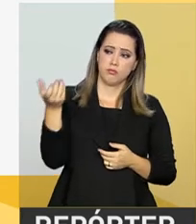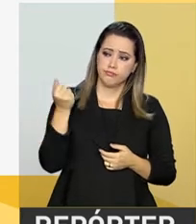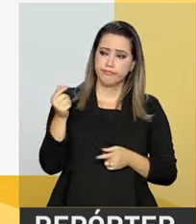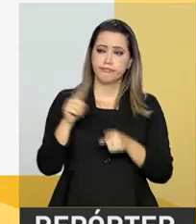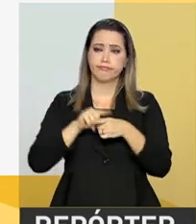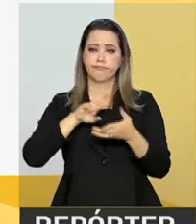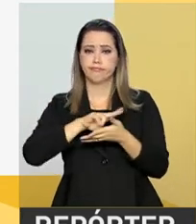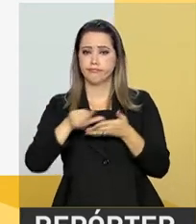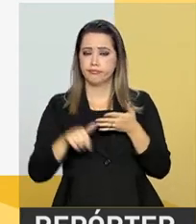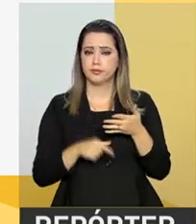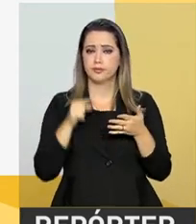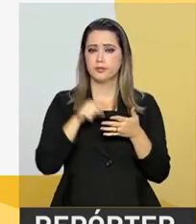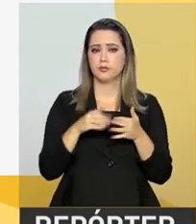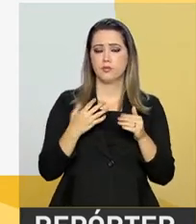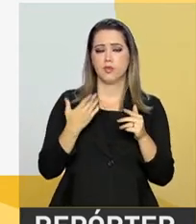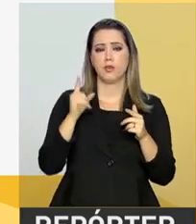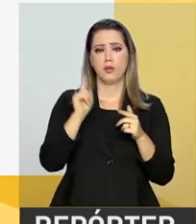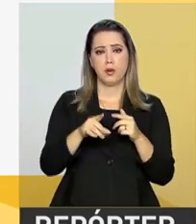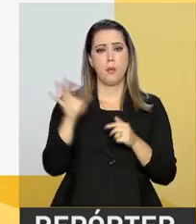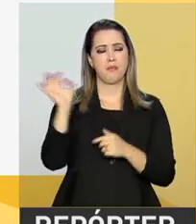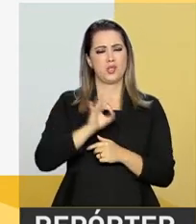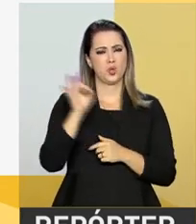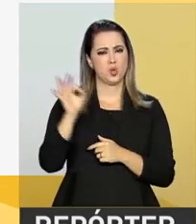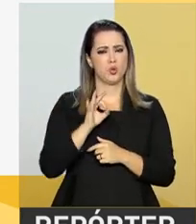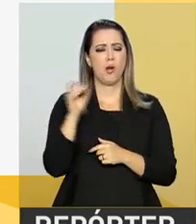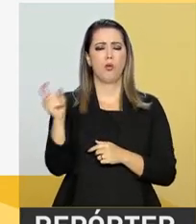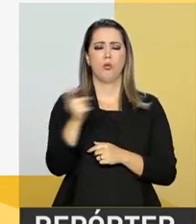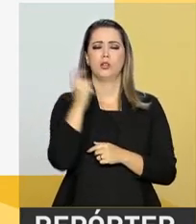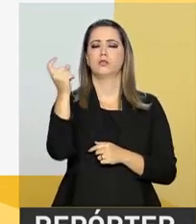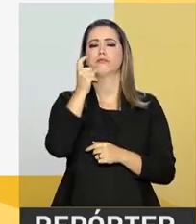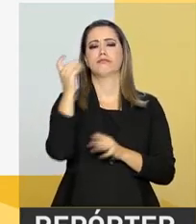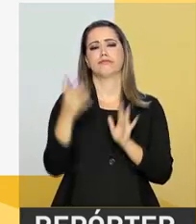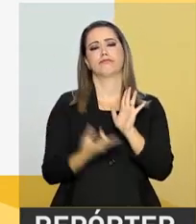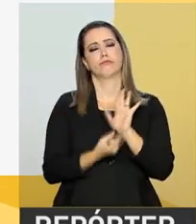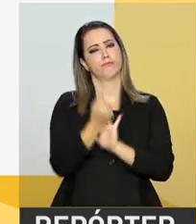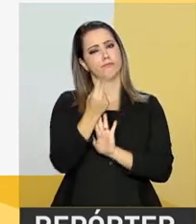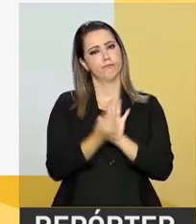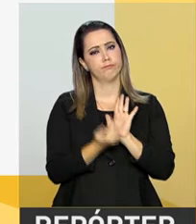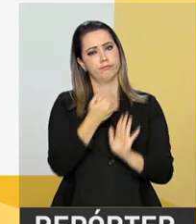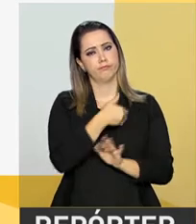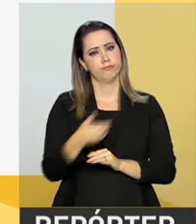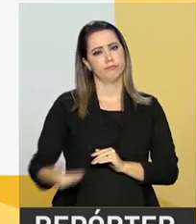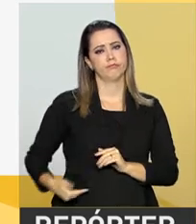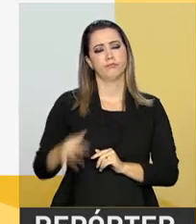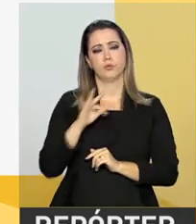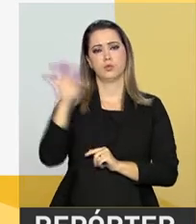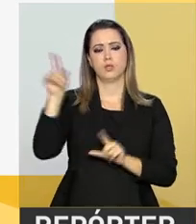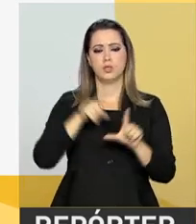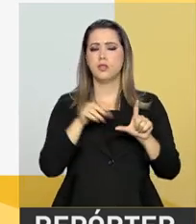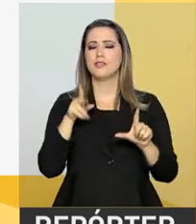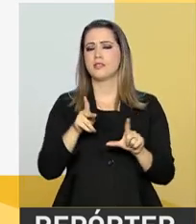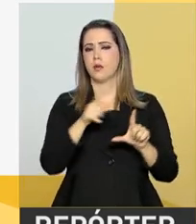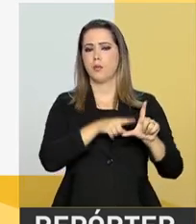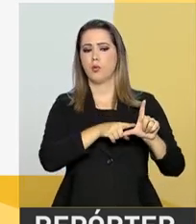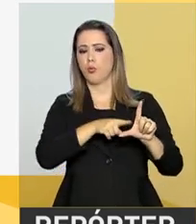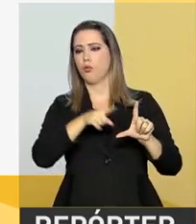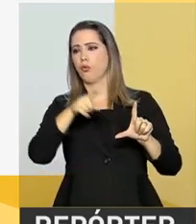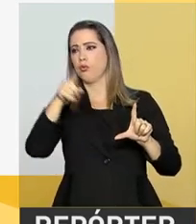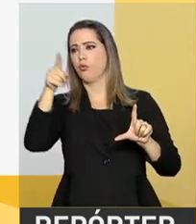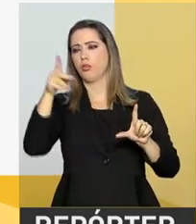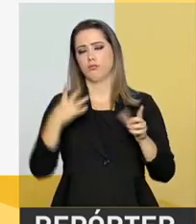um grande percentual do orçamento da união e crescente não há dúvida de que é absolutamente